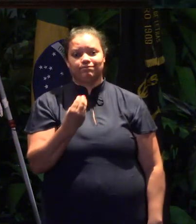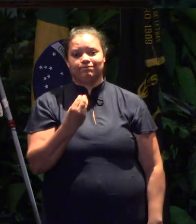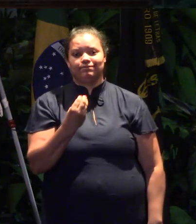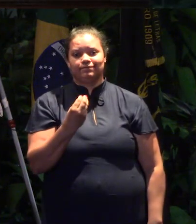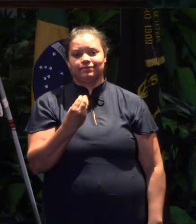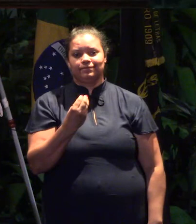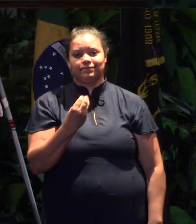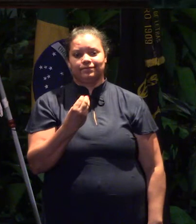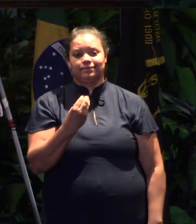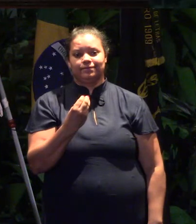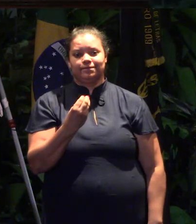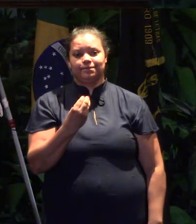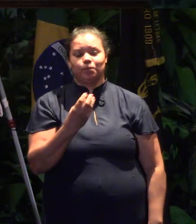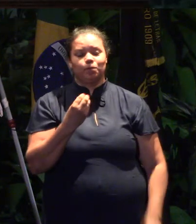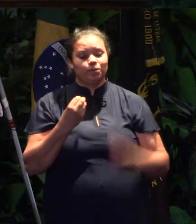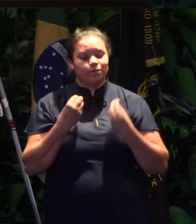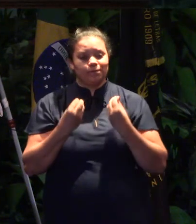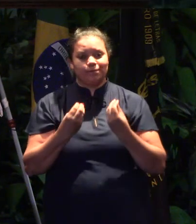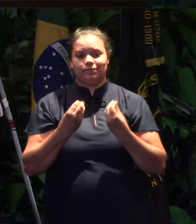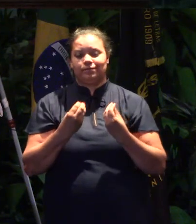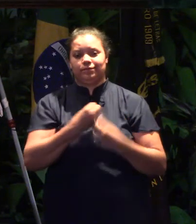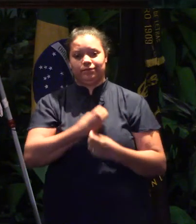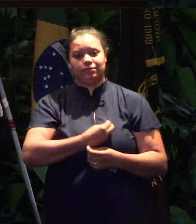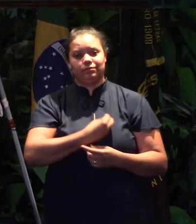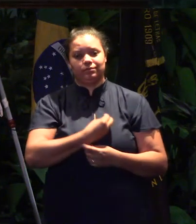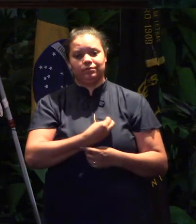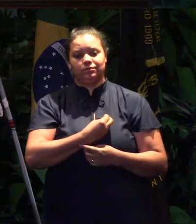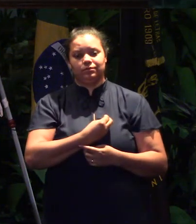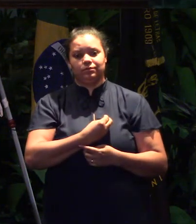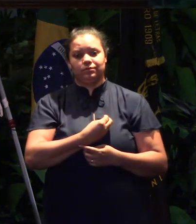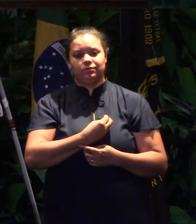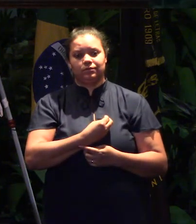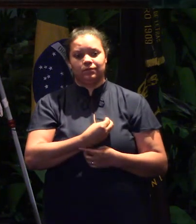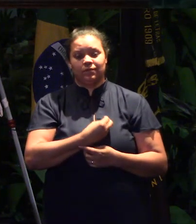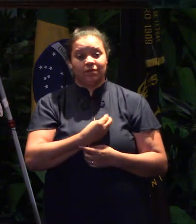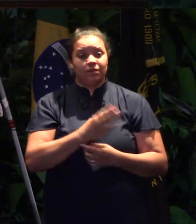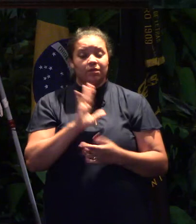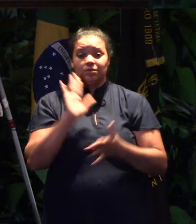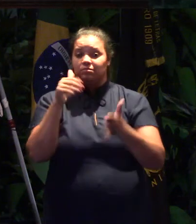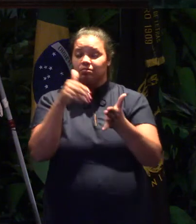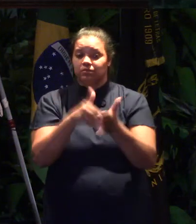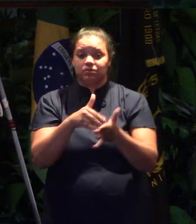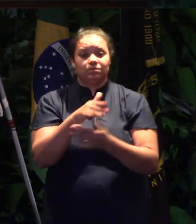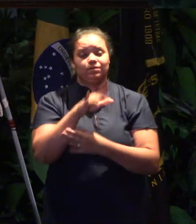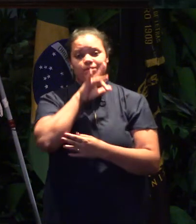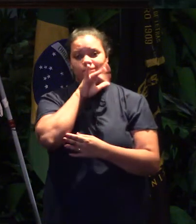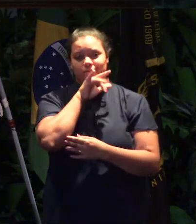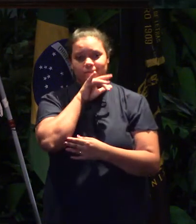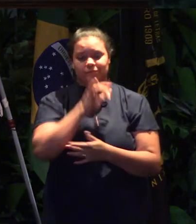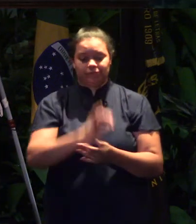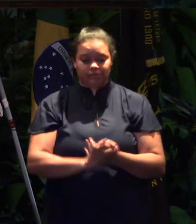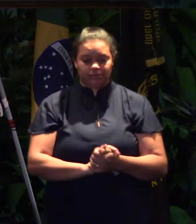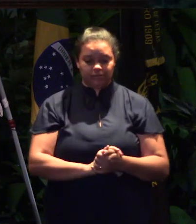mata o jardim dessa sociedade, né, você caminha para algo muito sinistro, né? Então, nesse